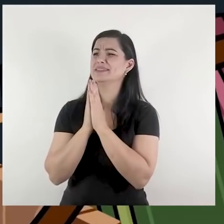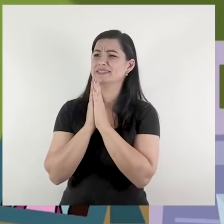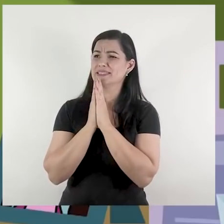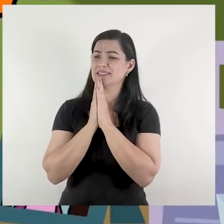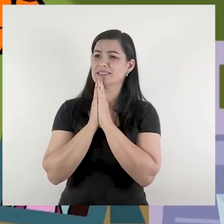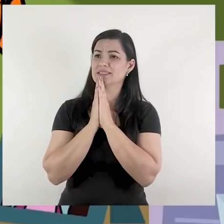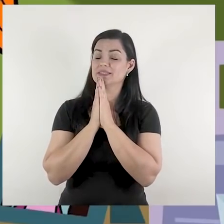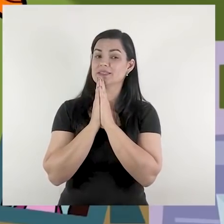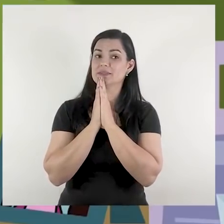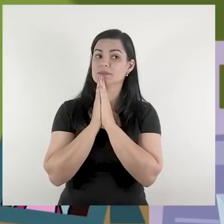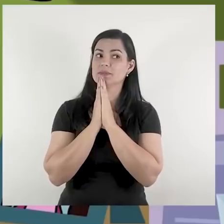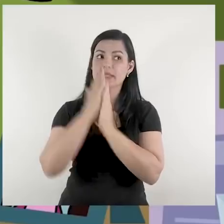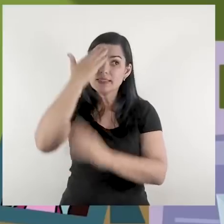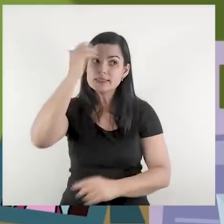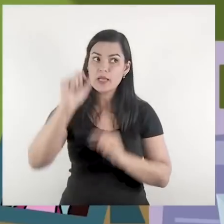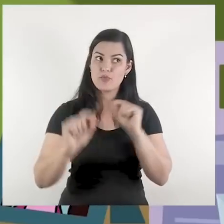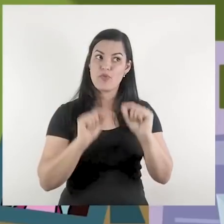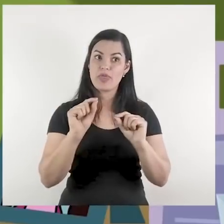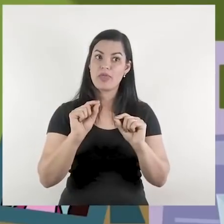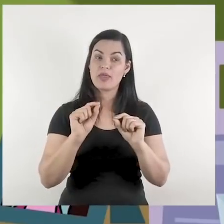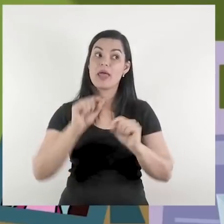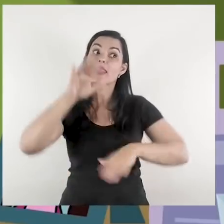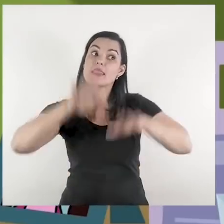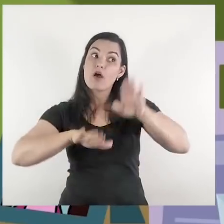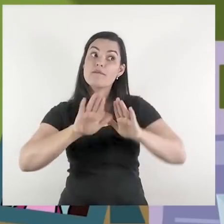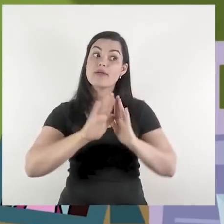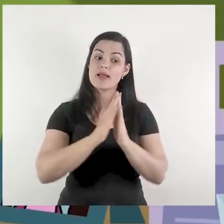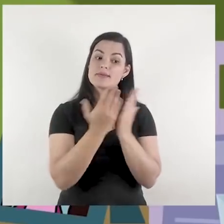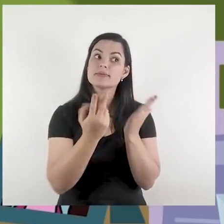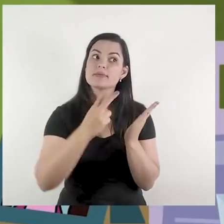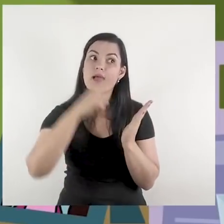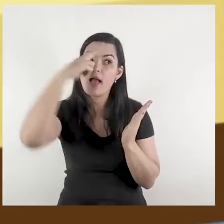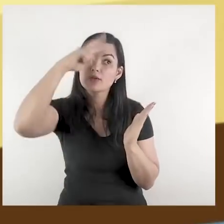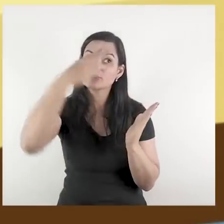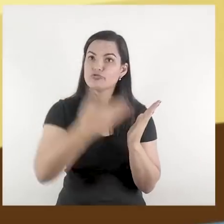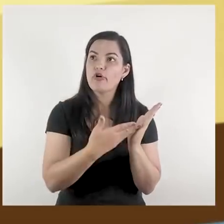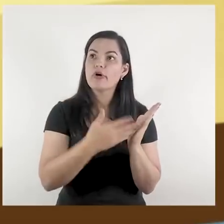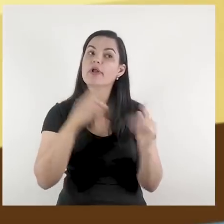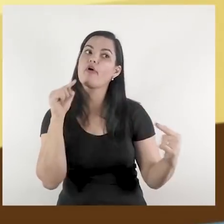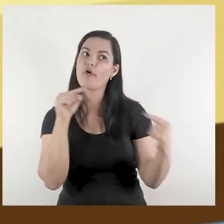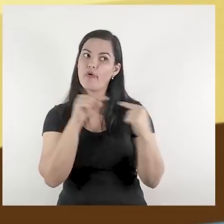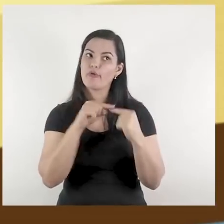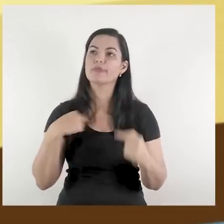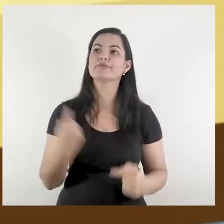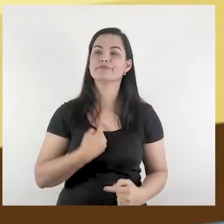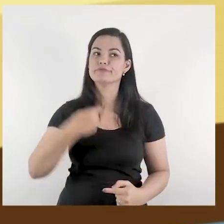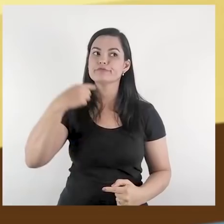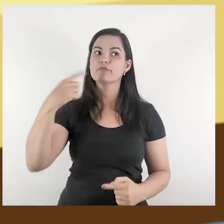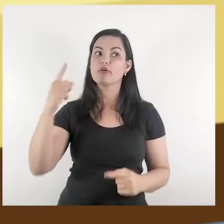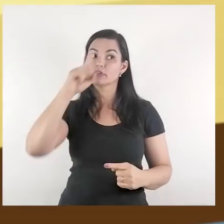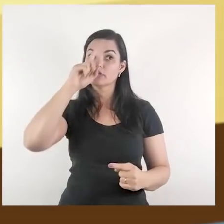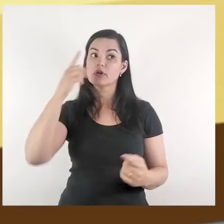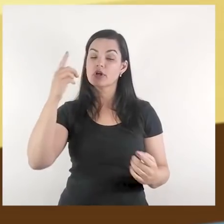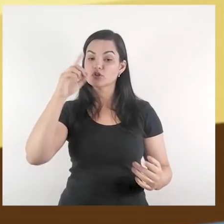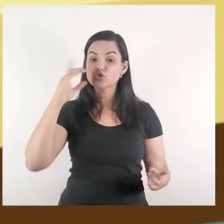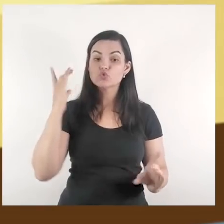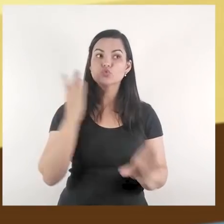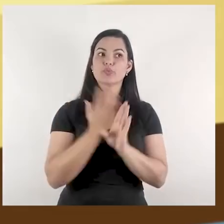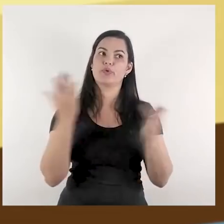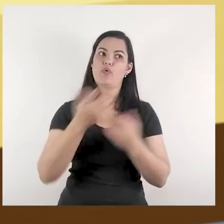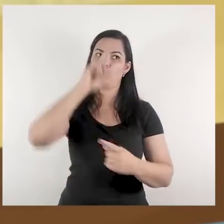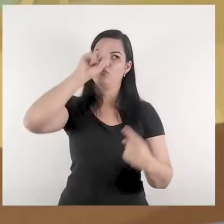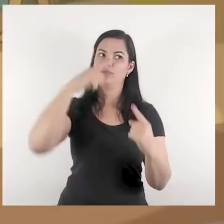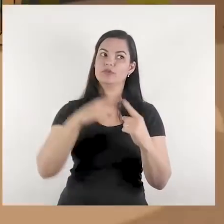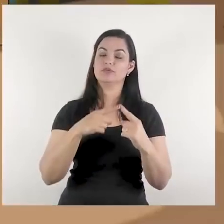favor! E querem saber? Eu acho que esse conto tem alguma coisa a ver com a nossa missão. Tá bom, então eu vou contar